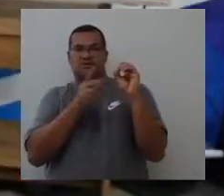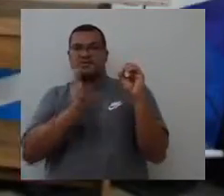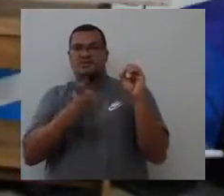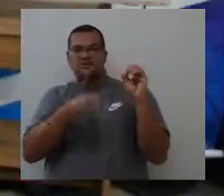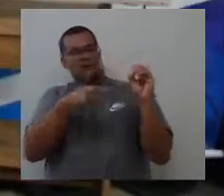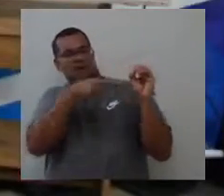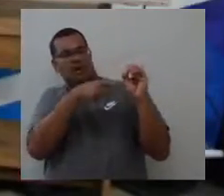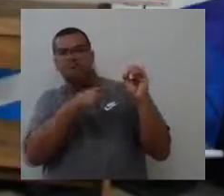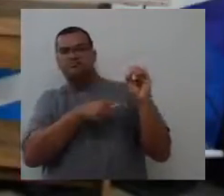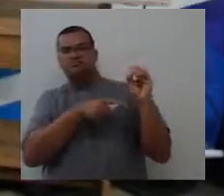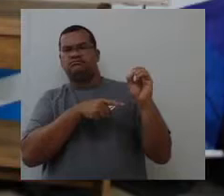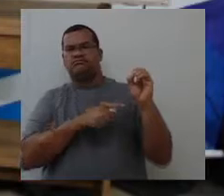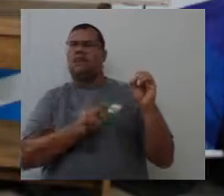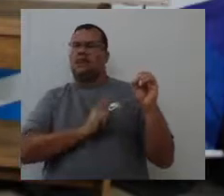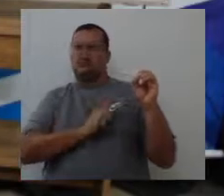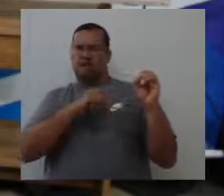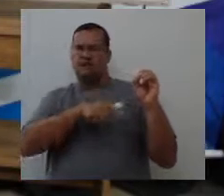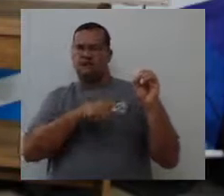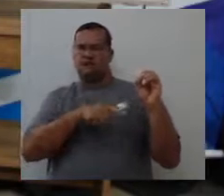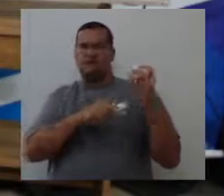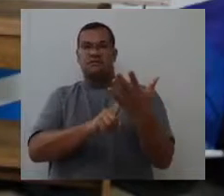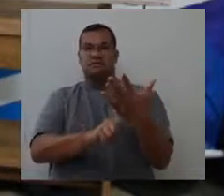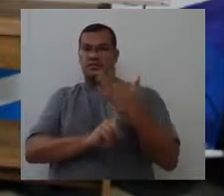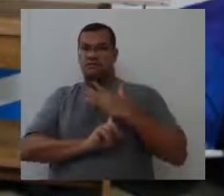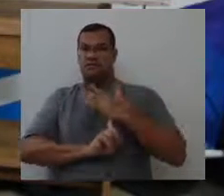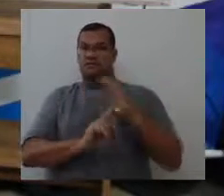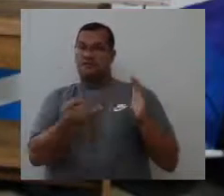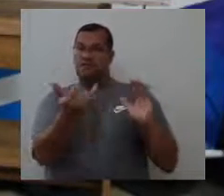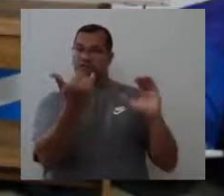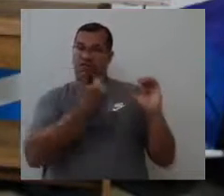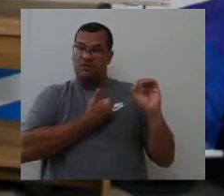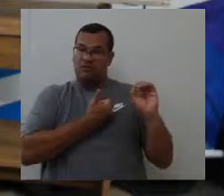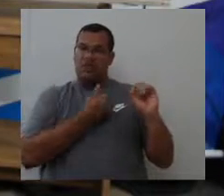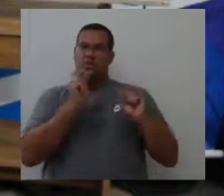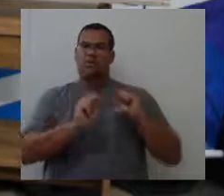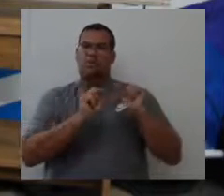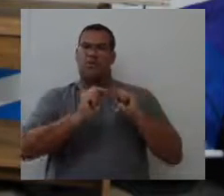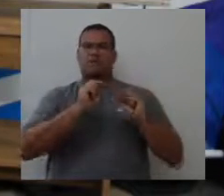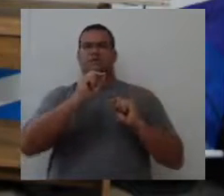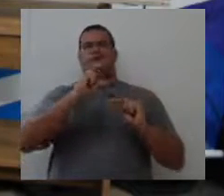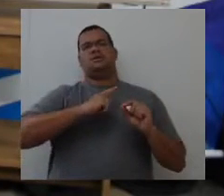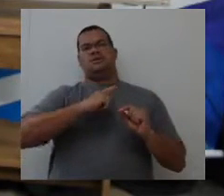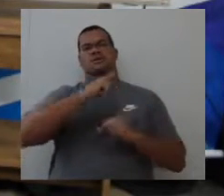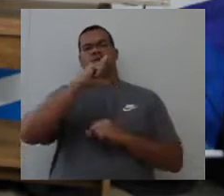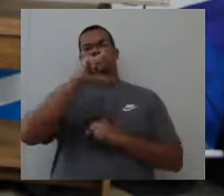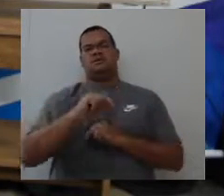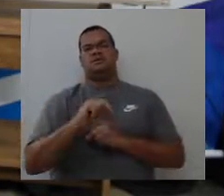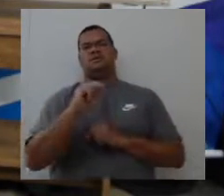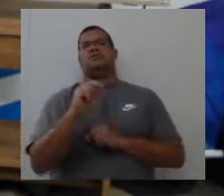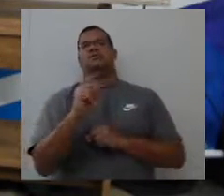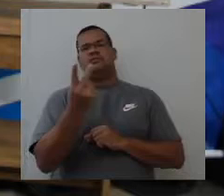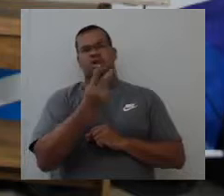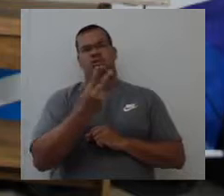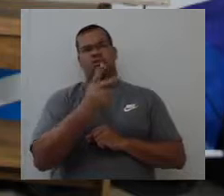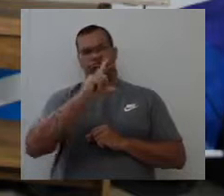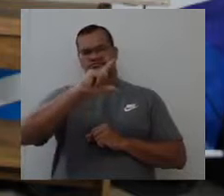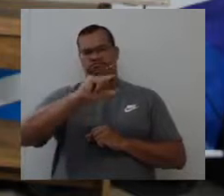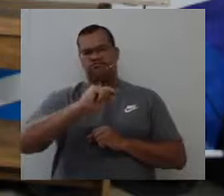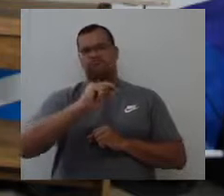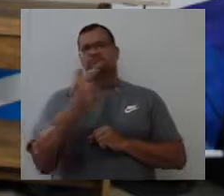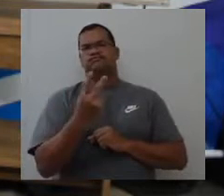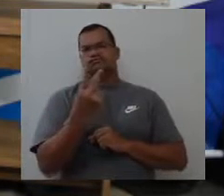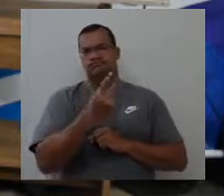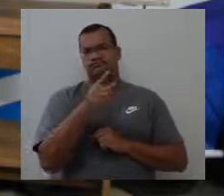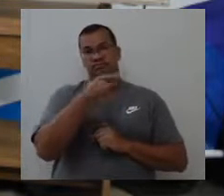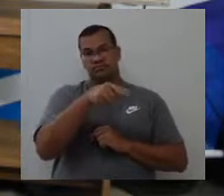0 aparecer, vai trazer para a gente, vai indicar para a gente que aconteceu uma redução de preço. Essa redução de